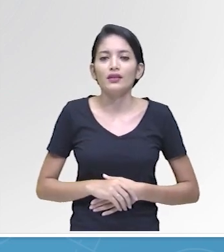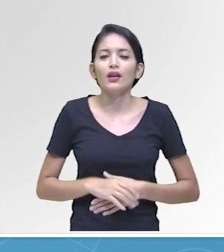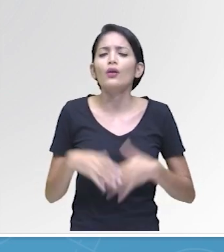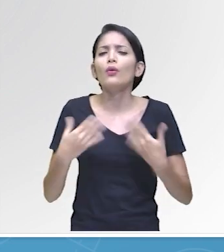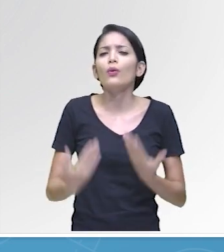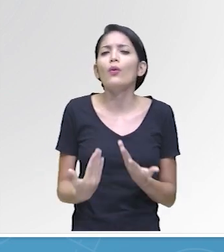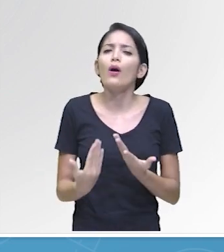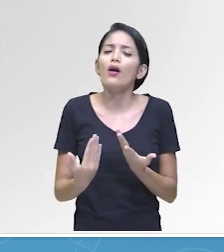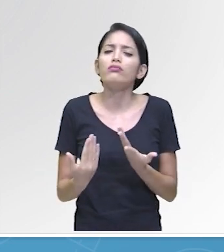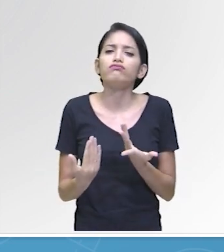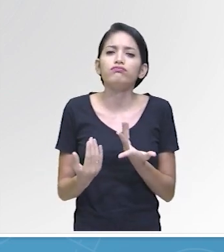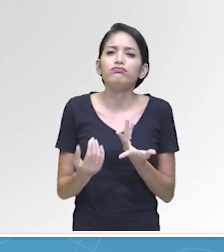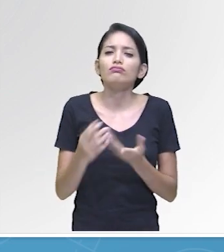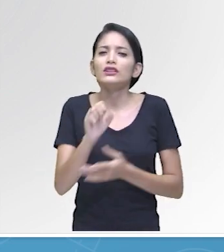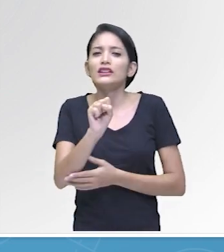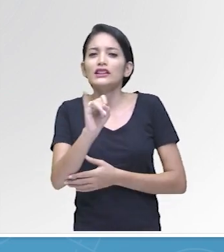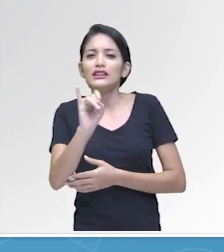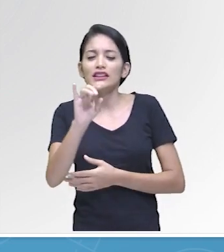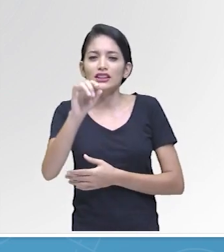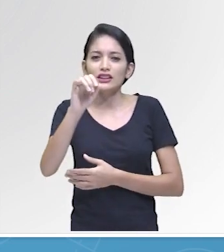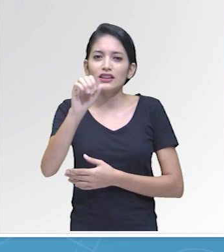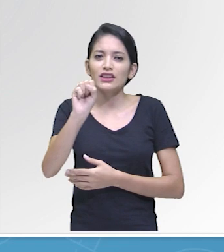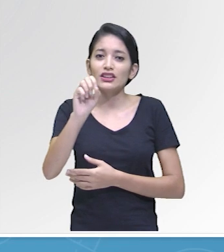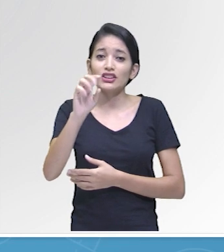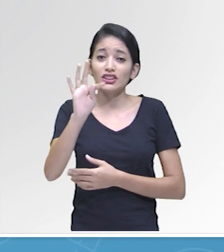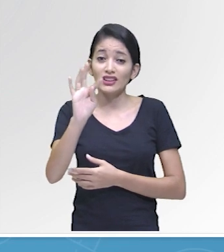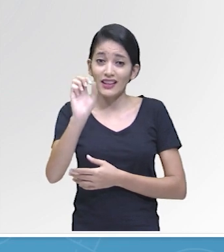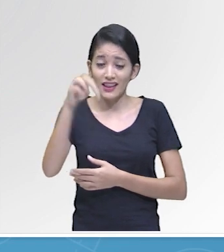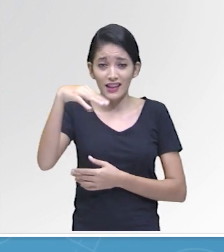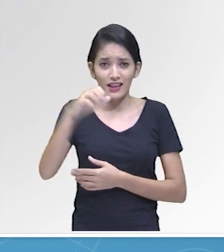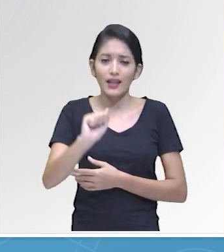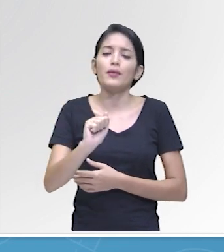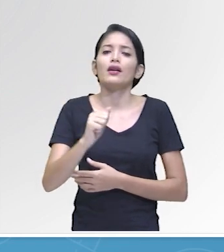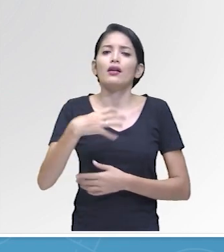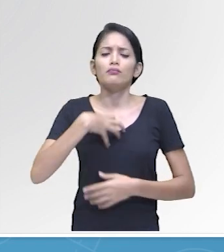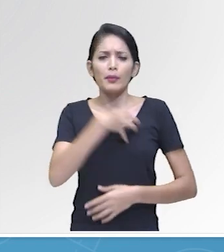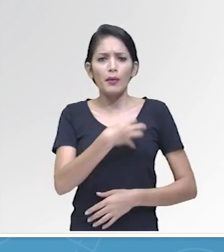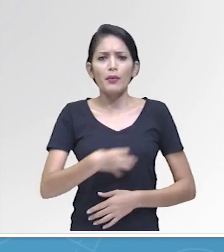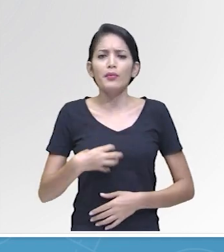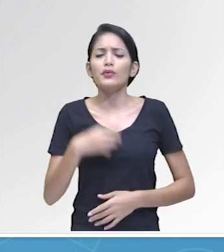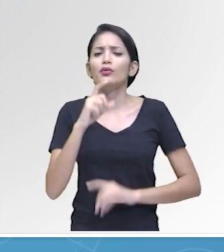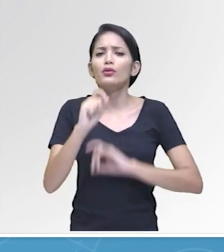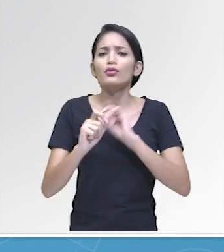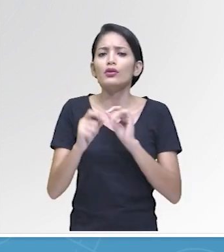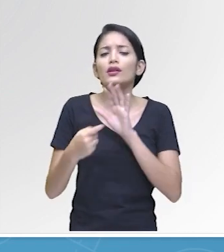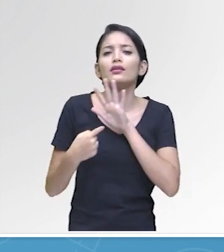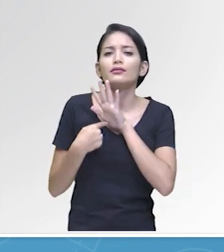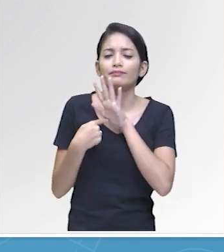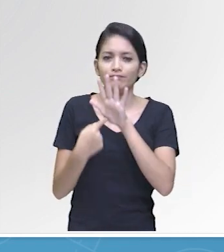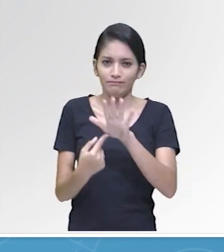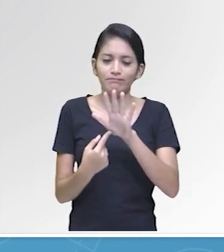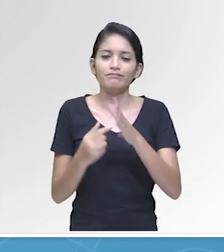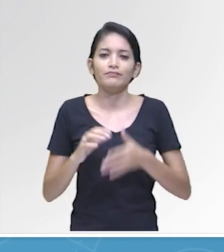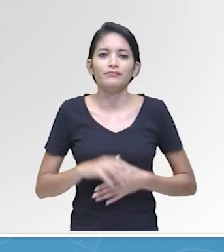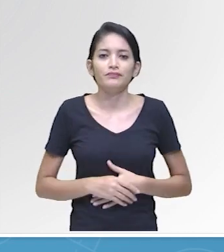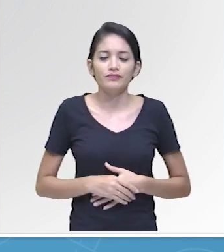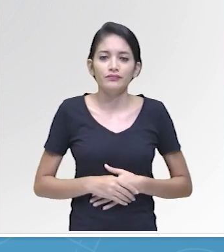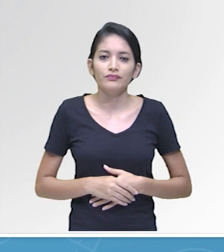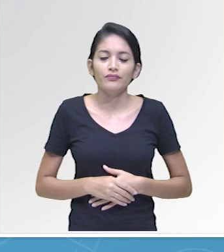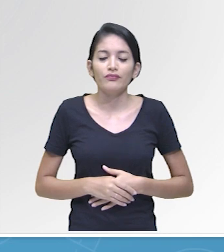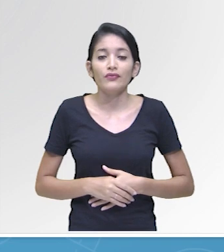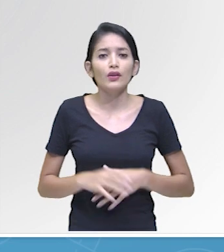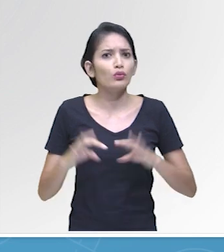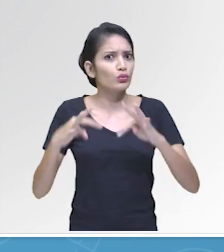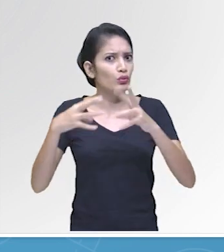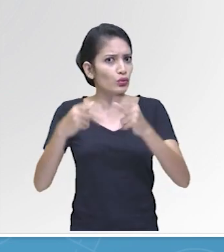é o sistema do nosso organismo? Qual é o sistema do nosso organismo que ele está se reportando? Então, por tudo isso que